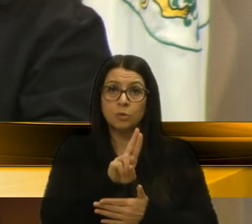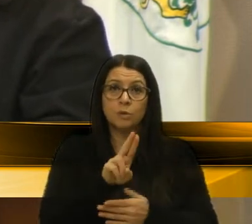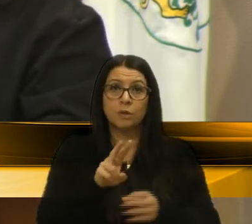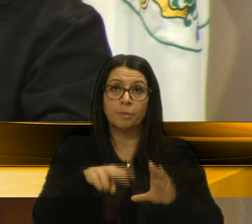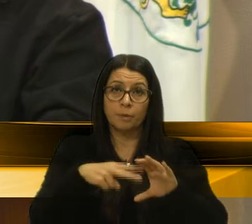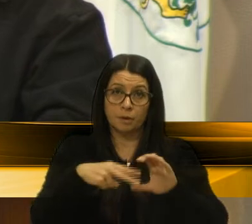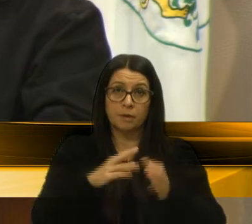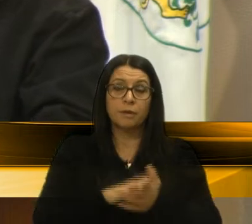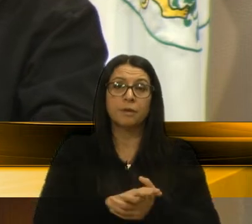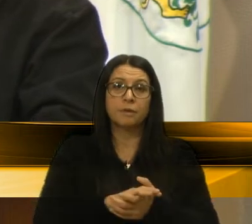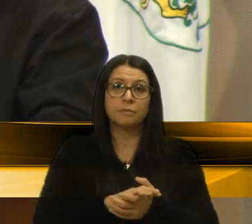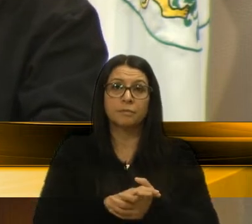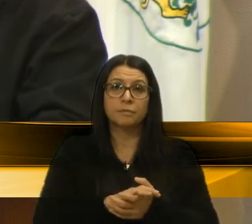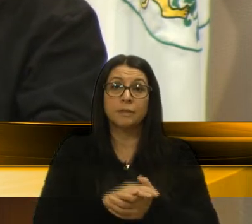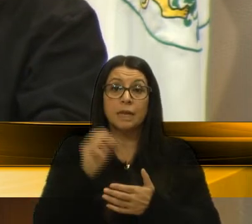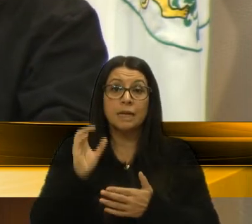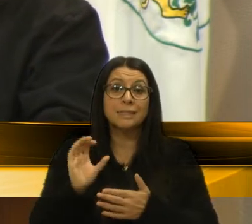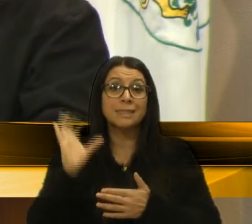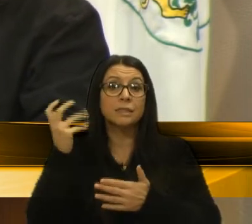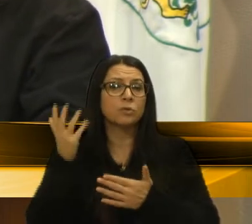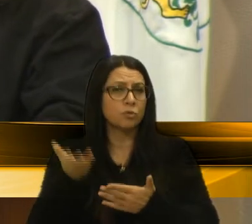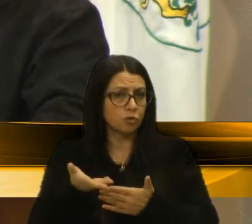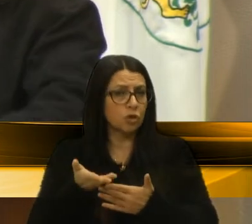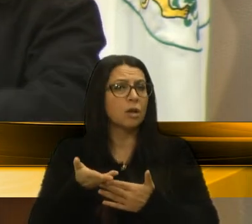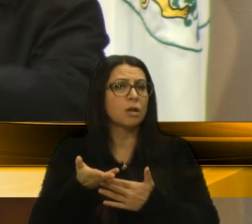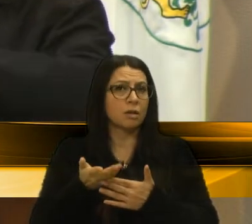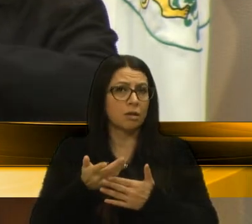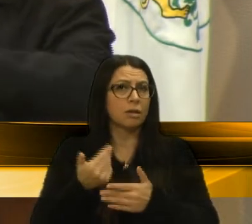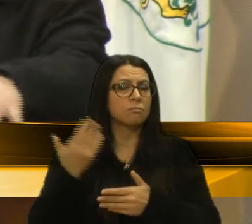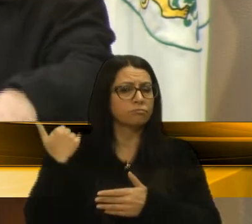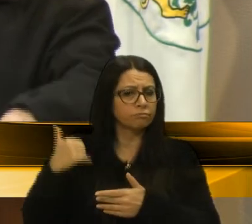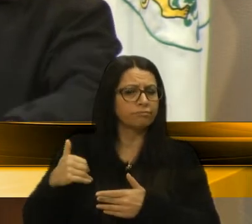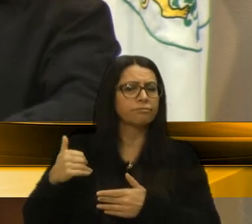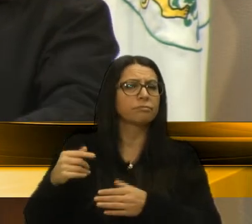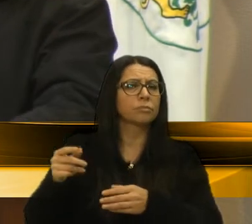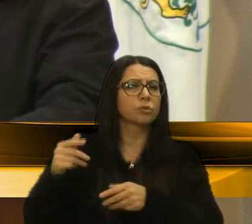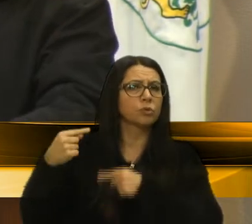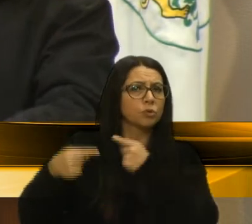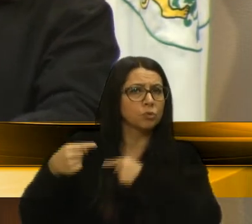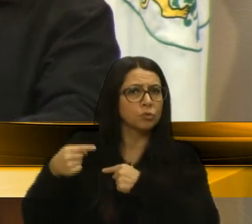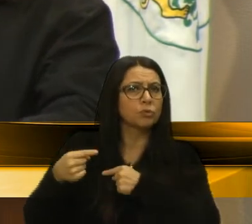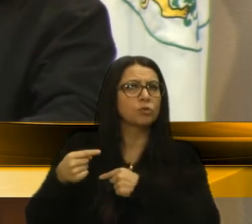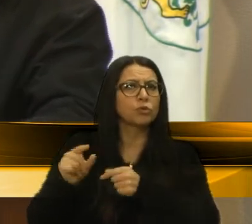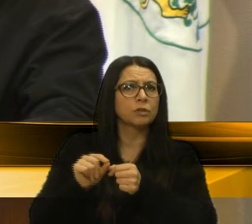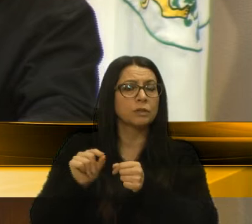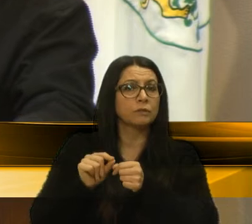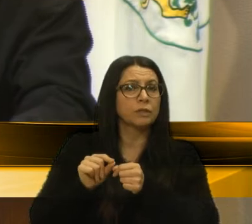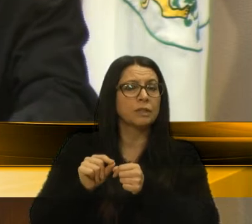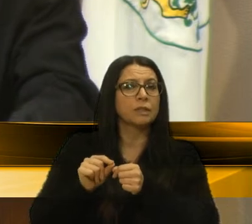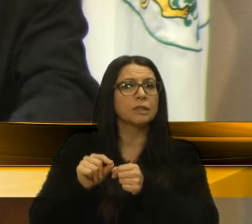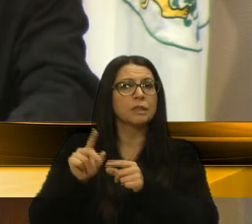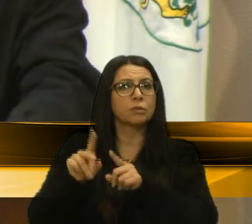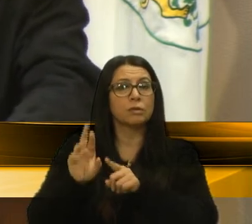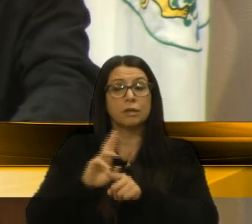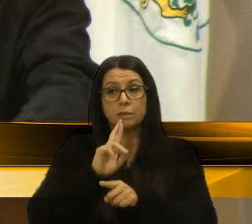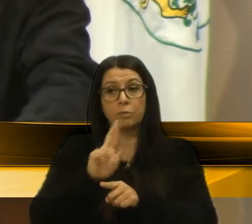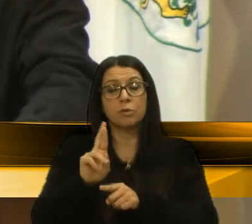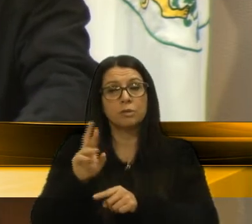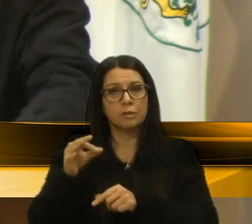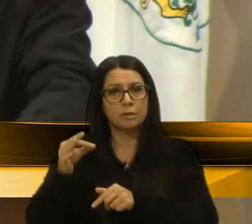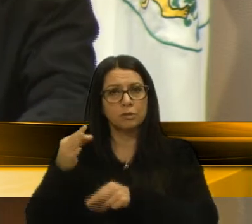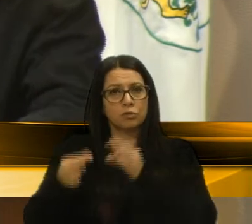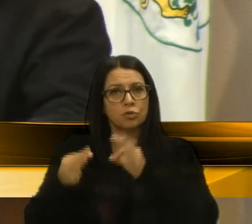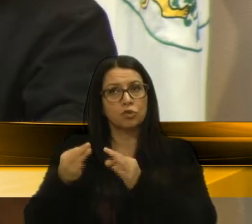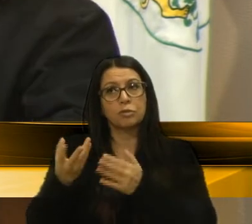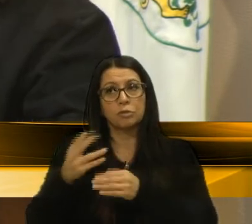Câmara. As decisões já transitadas em julgado, que já formaram jurisprudência, especialmente